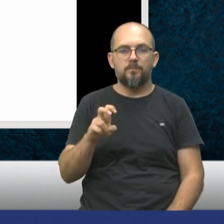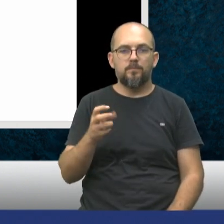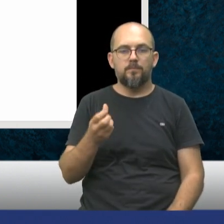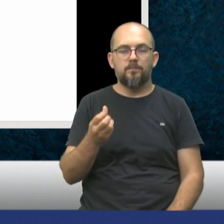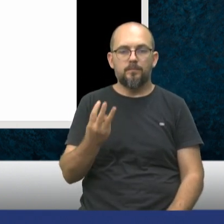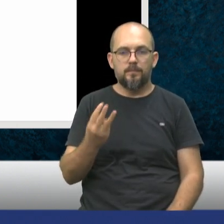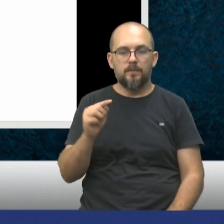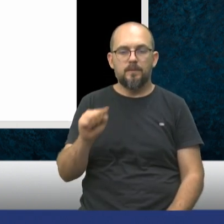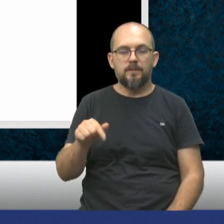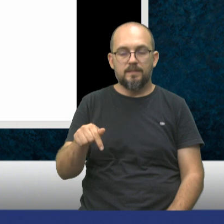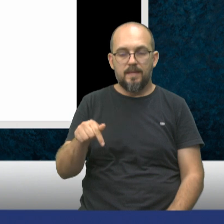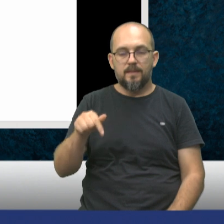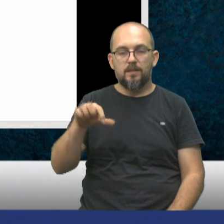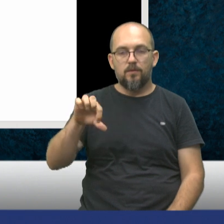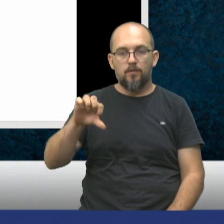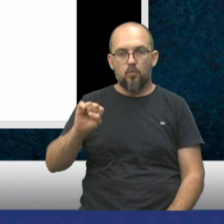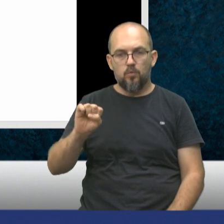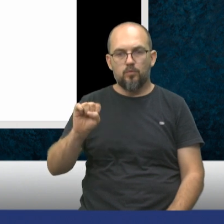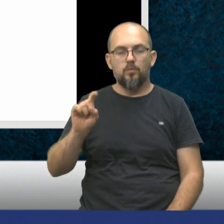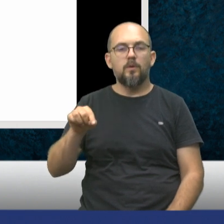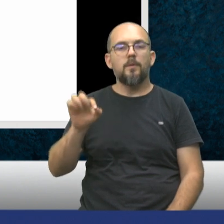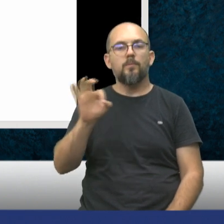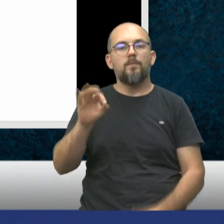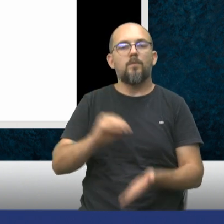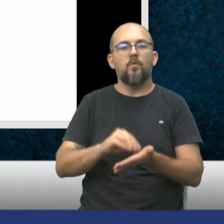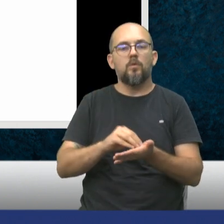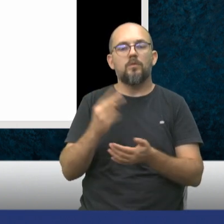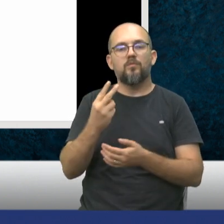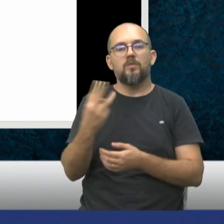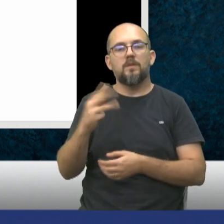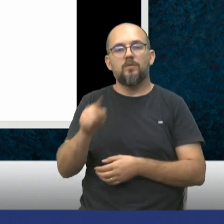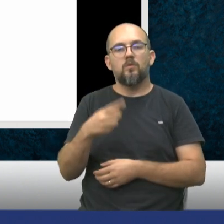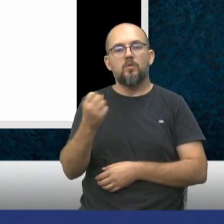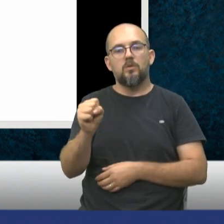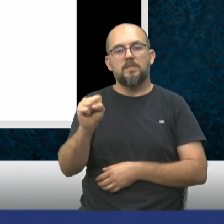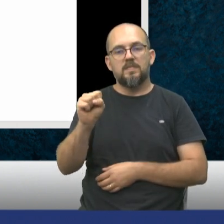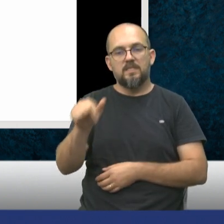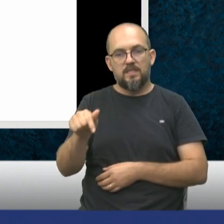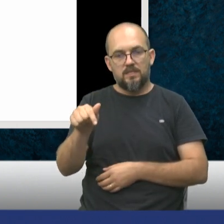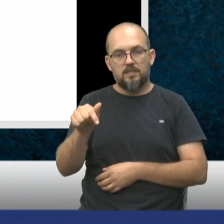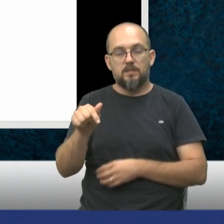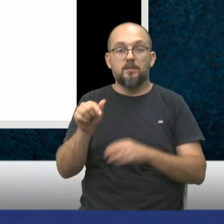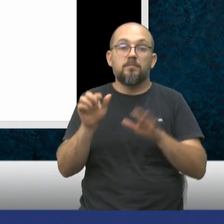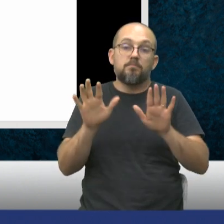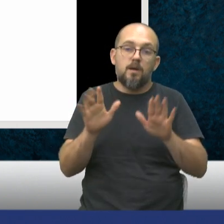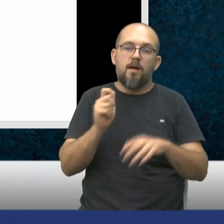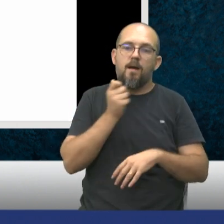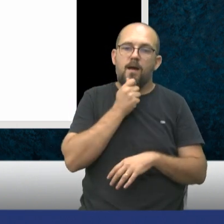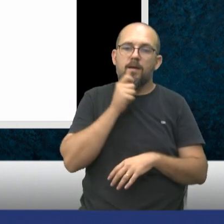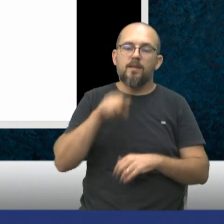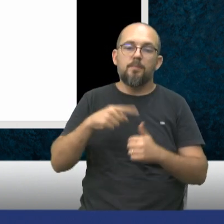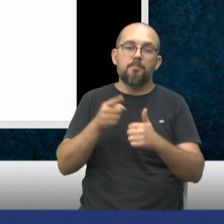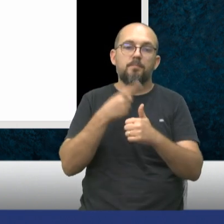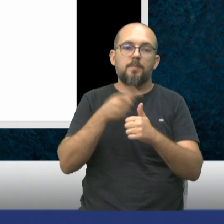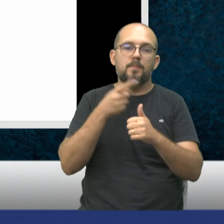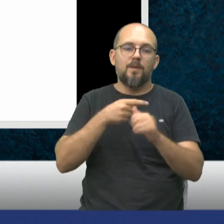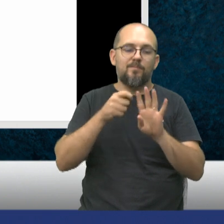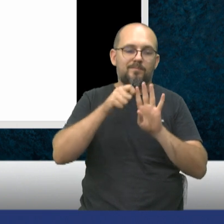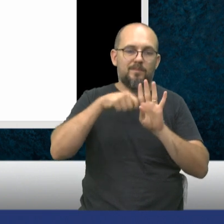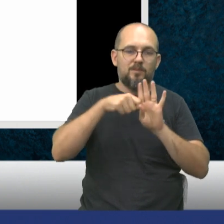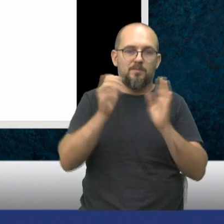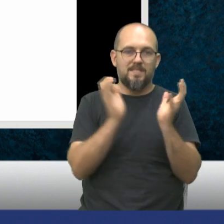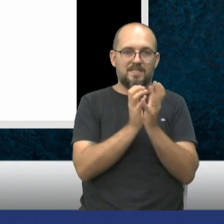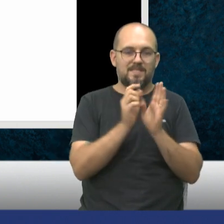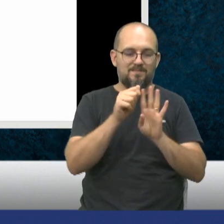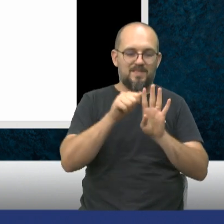38.353.798, ficou em um percentual de 23,87%. Porém, ainda estamos no primeiro quadrimestre, então até o final do